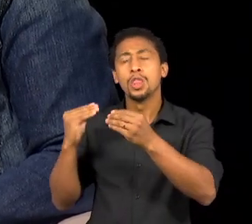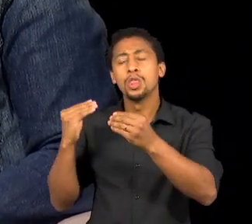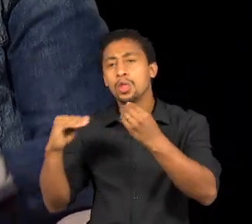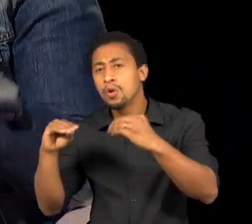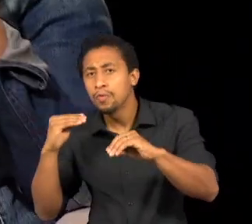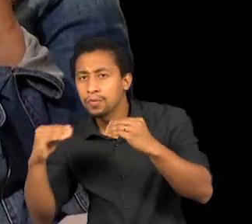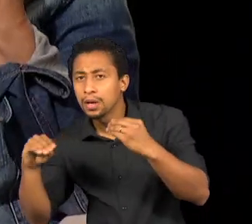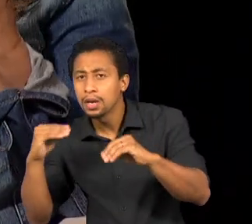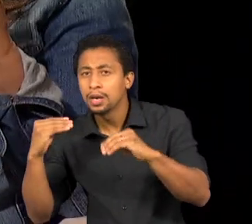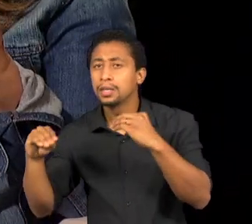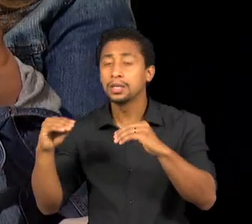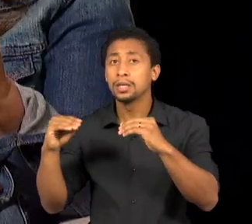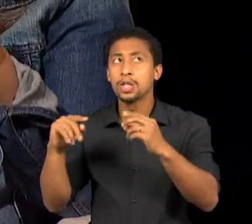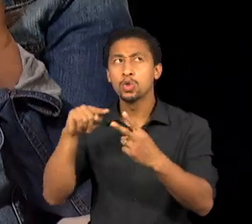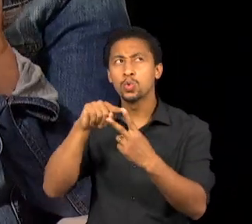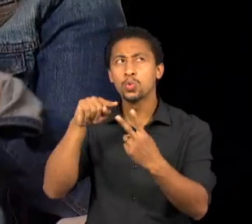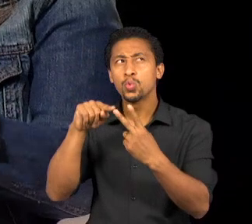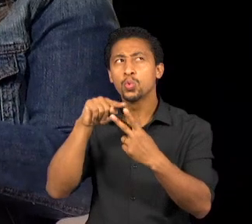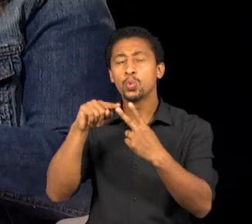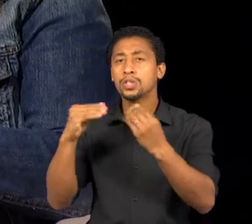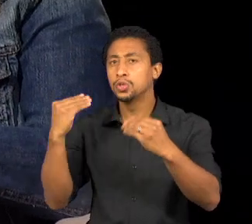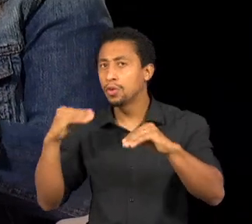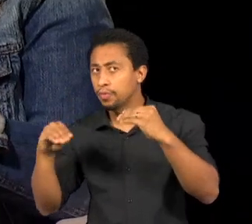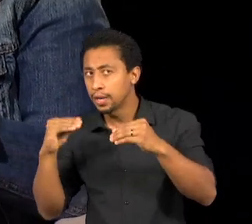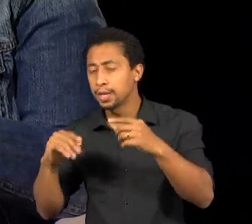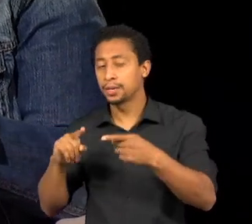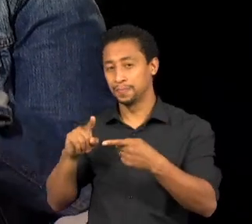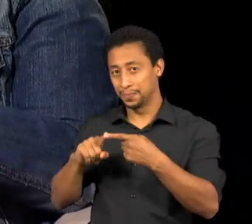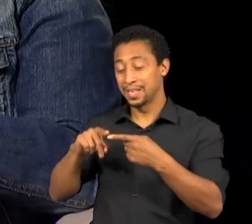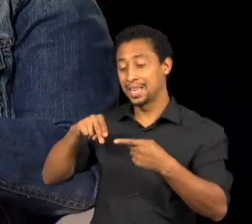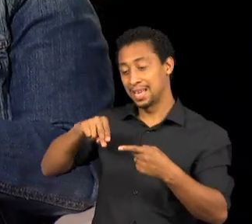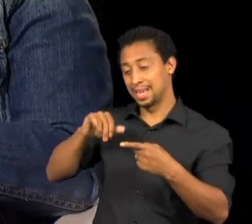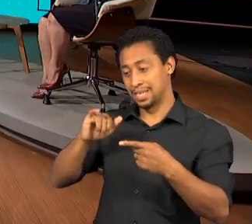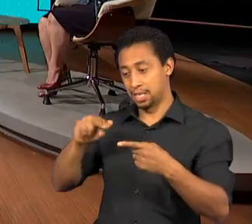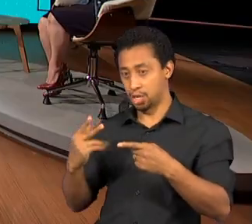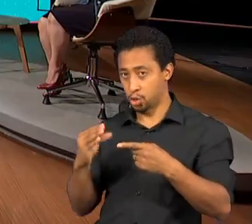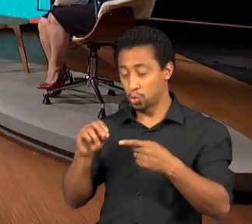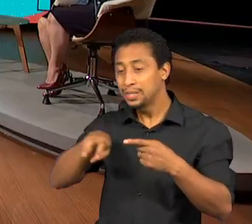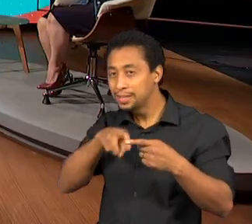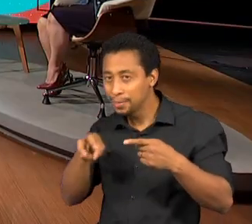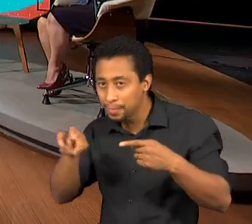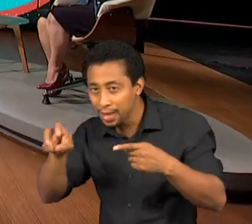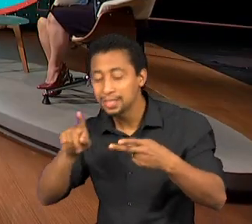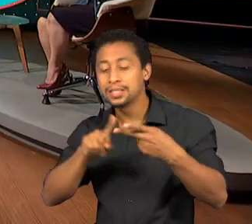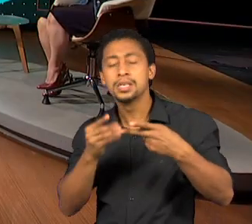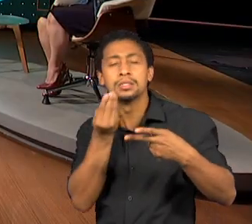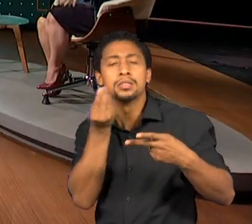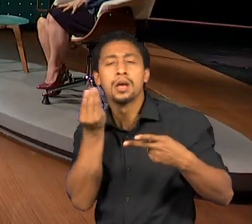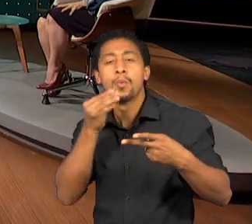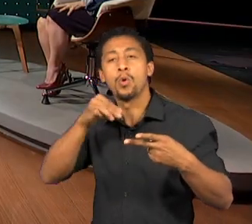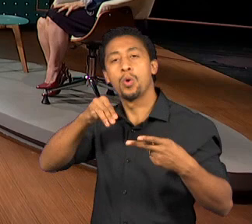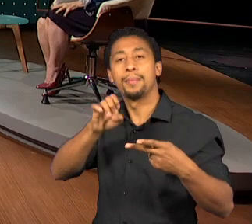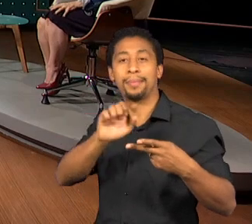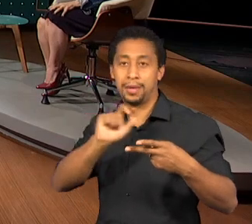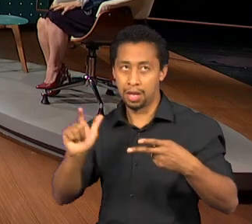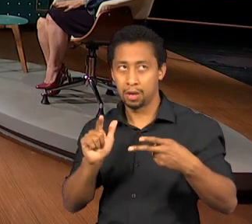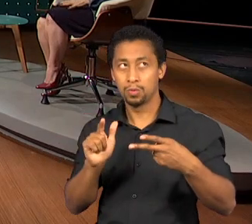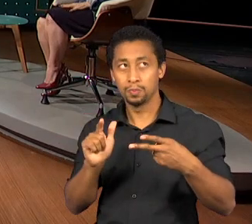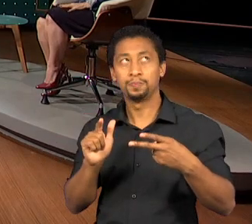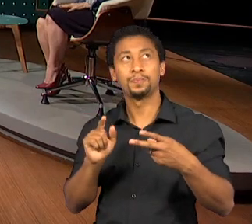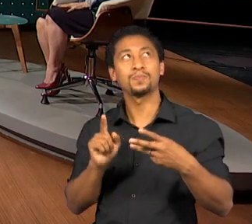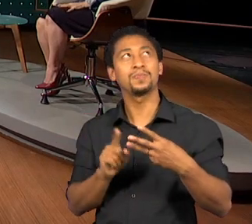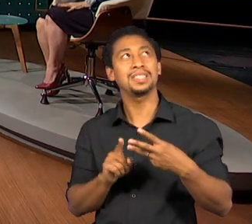a gente fez 2 novelas. A gente fez O Ninho da Serpente e O Sabor de Mel. E passou também Guarnieri,